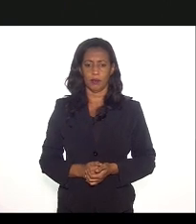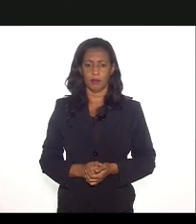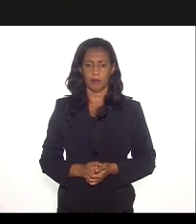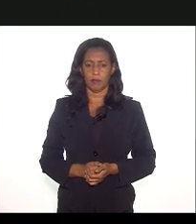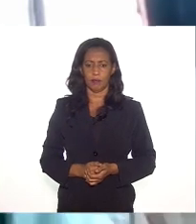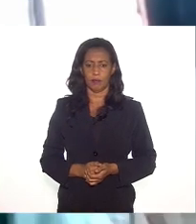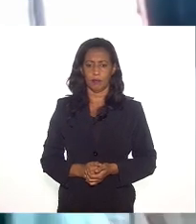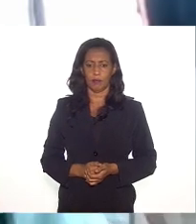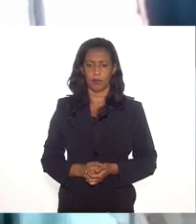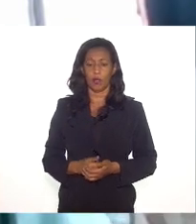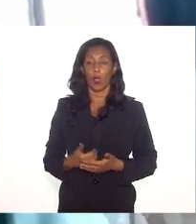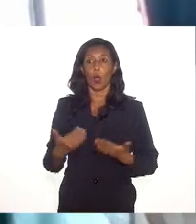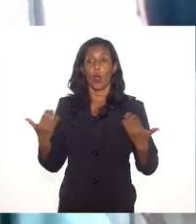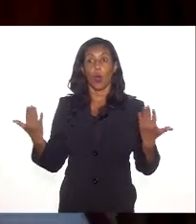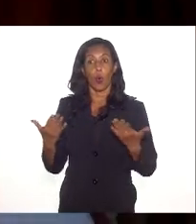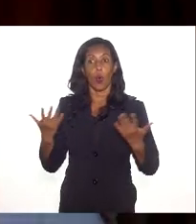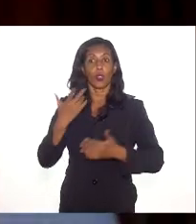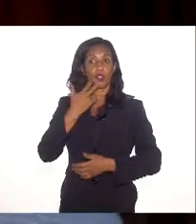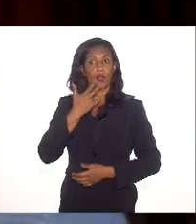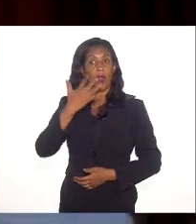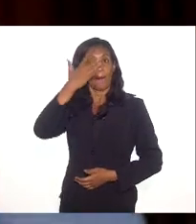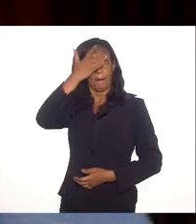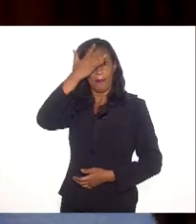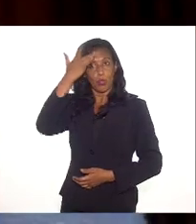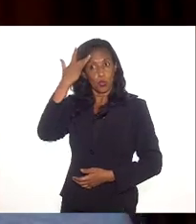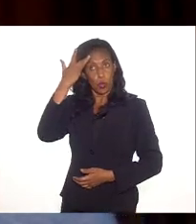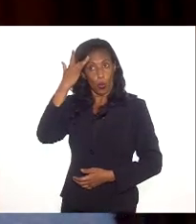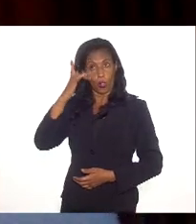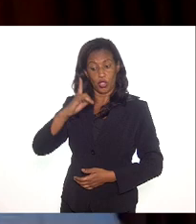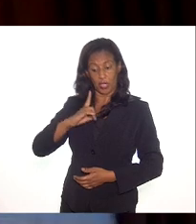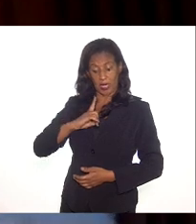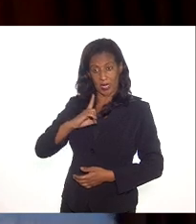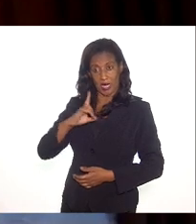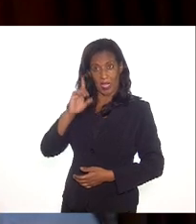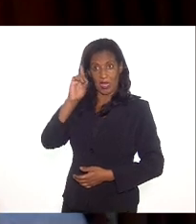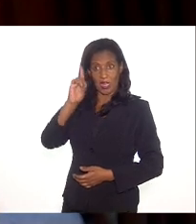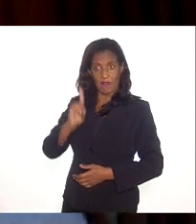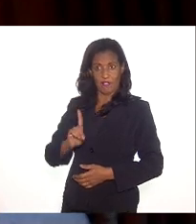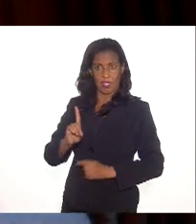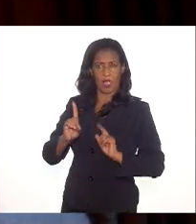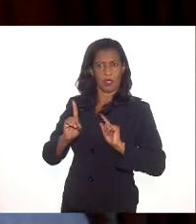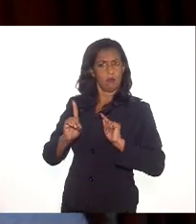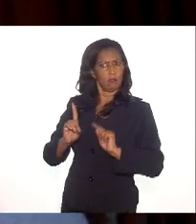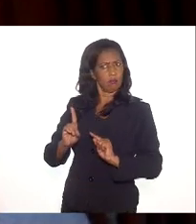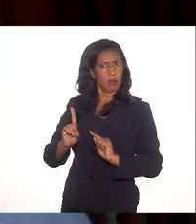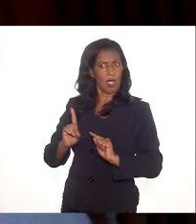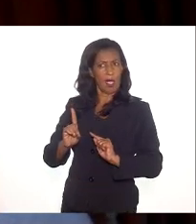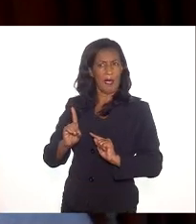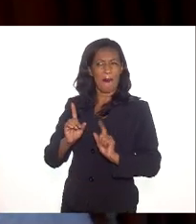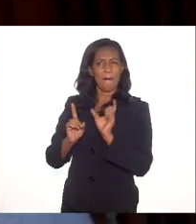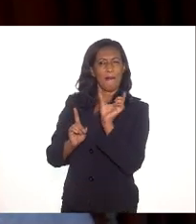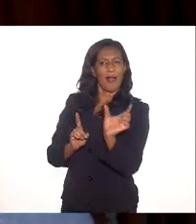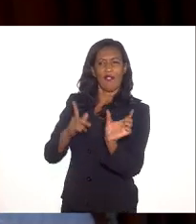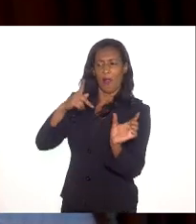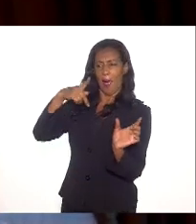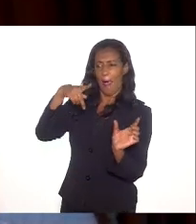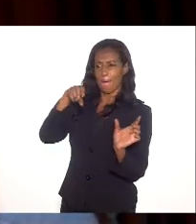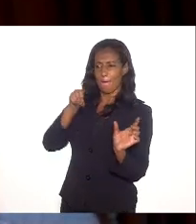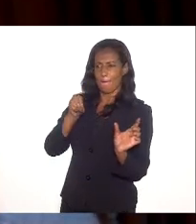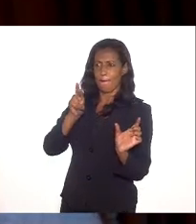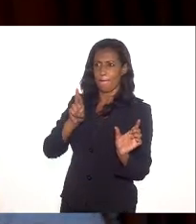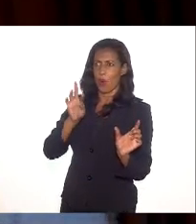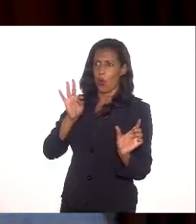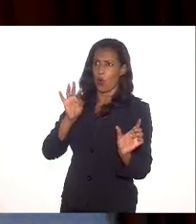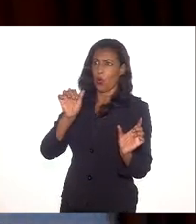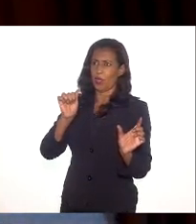Atualmente se diz pessoas com deficiência. Pessoa com deficiência, é. E aí retira, então, o portadores. Então,